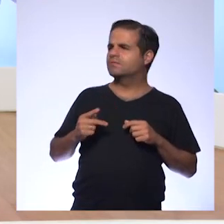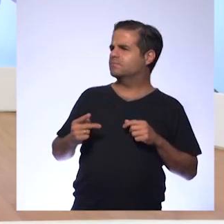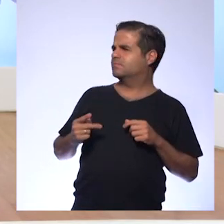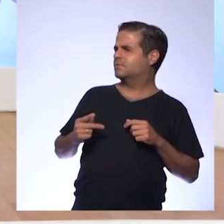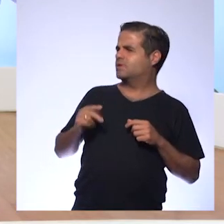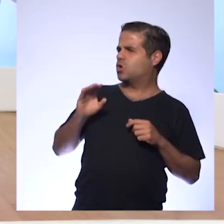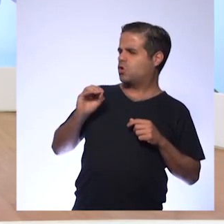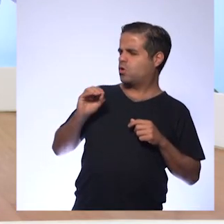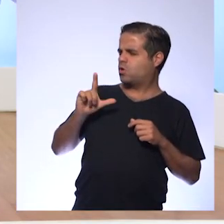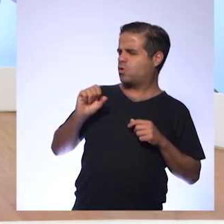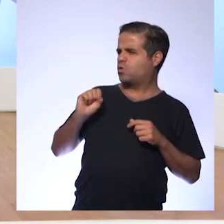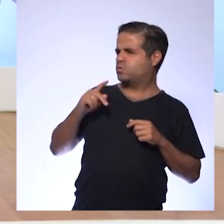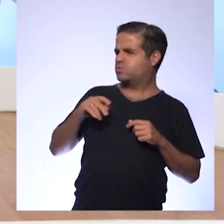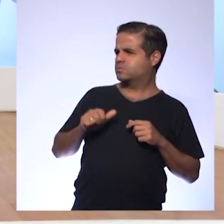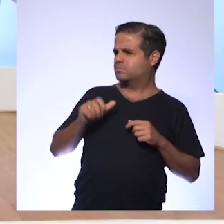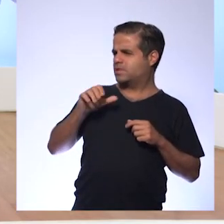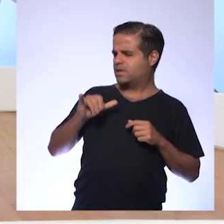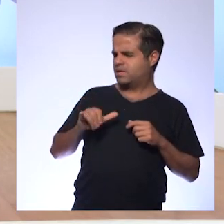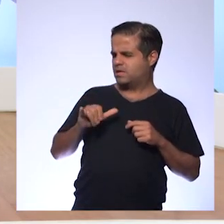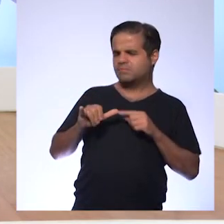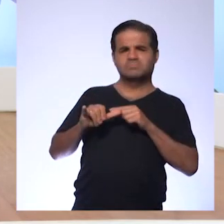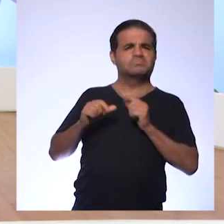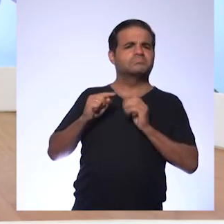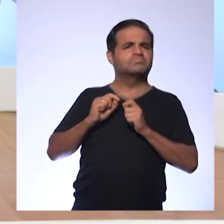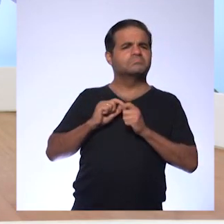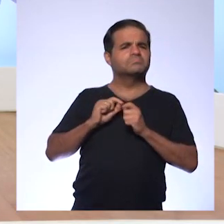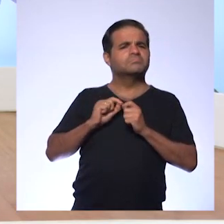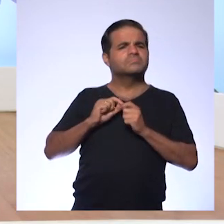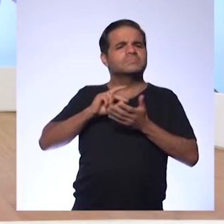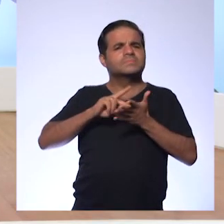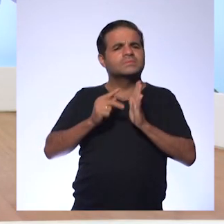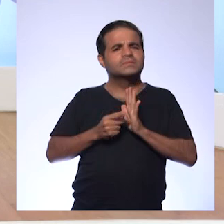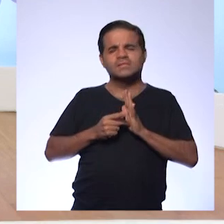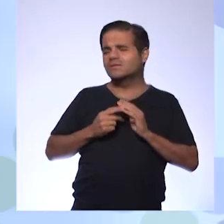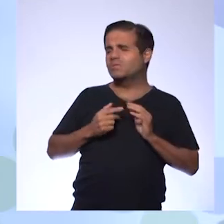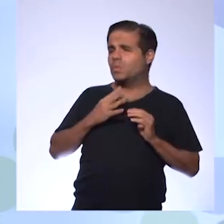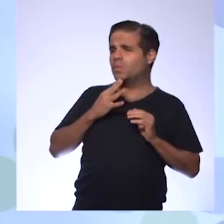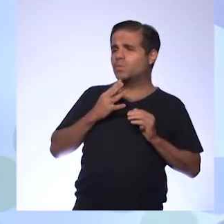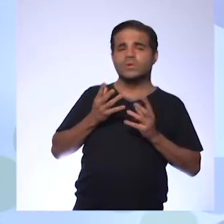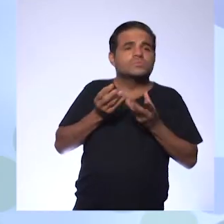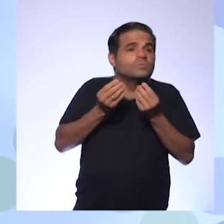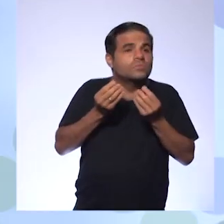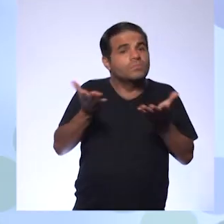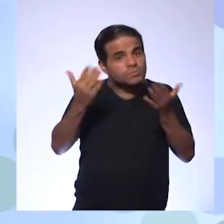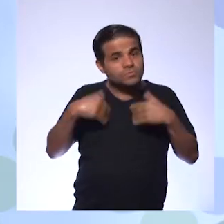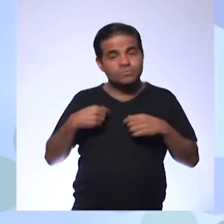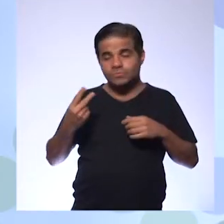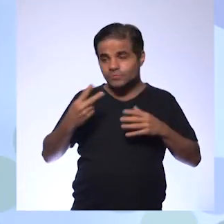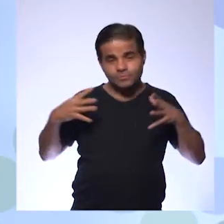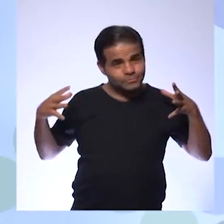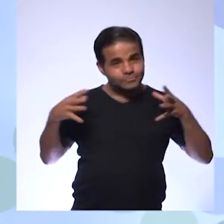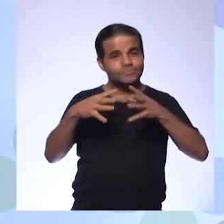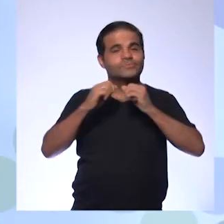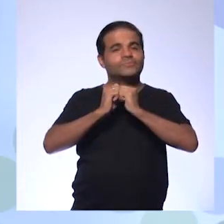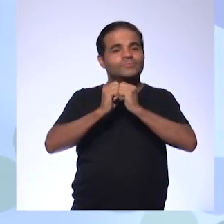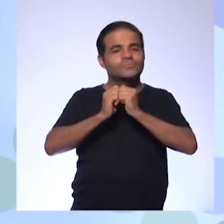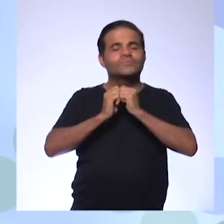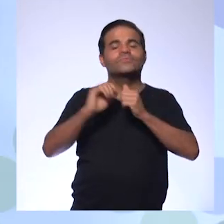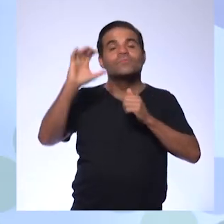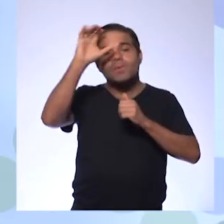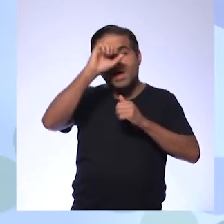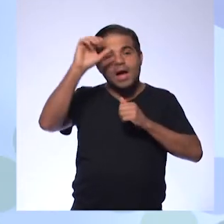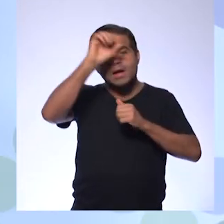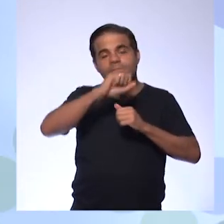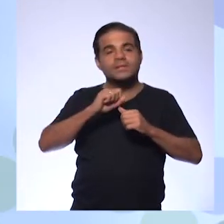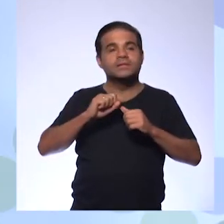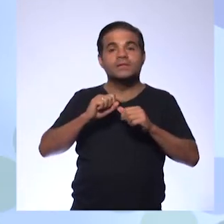que é cosplayer? Não, gente, que é isso? Não sei Sério? muito, mas vamos aprender juntos hoje. Vai ser bem bacana. Vamos aprender legal.